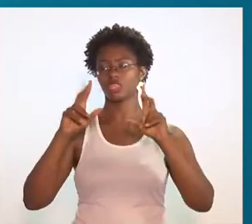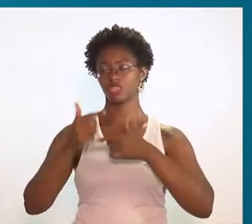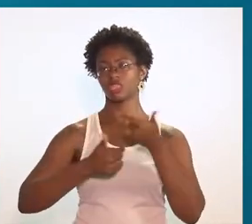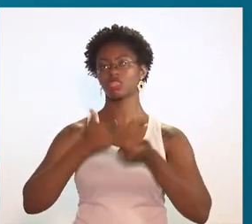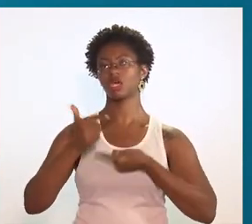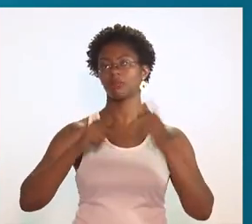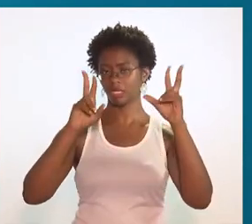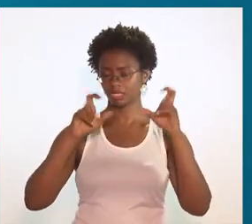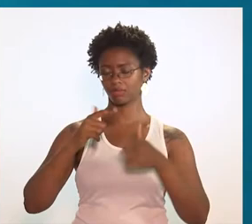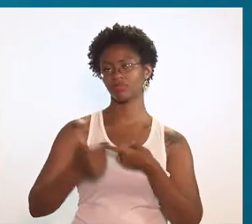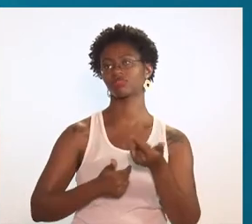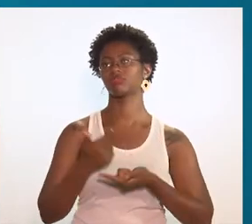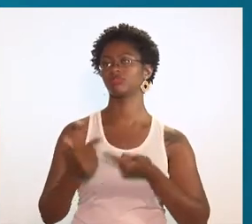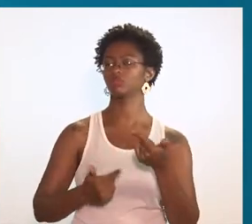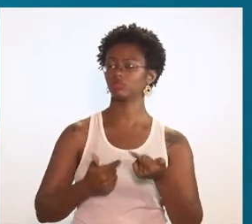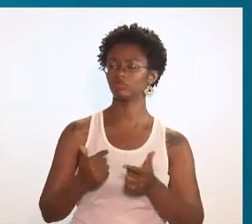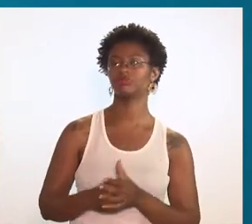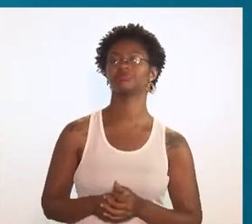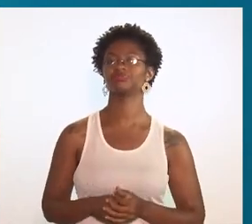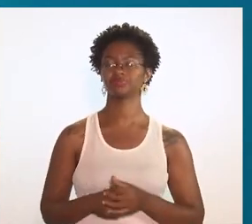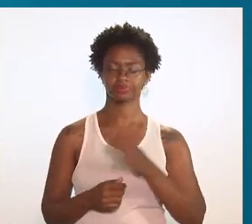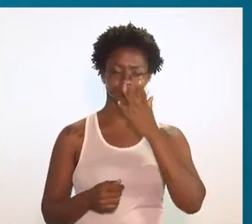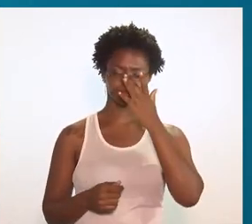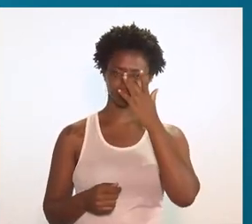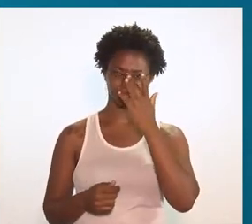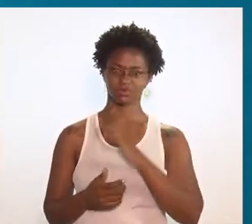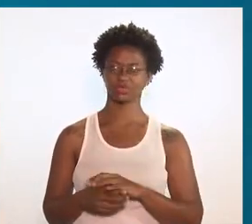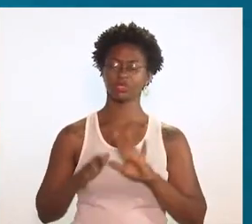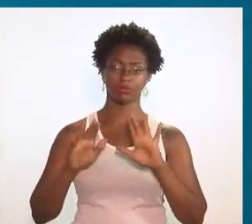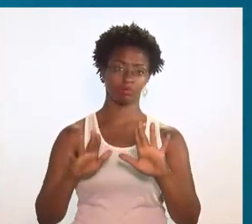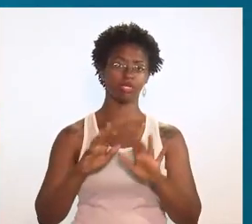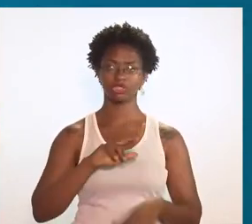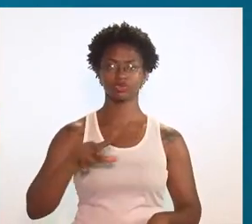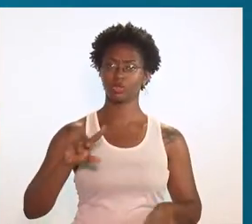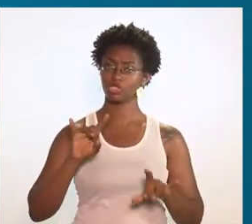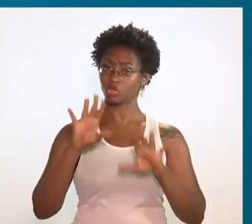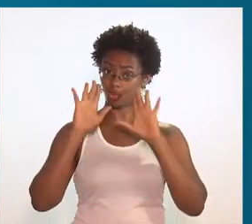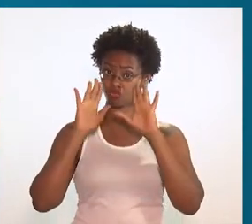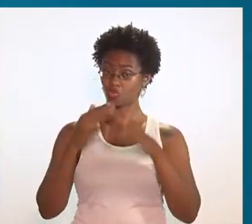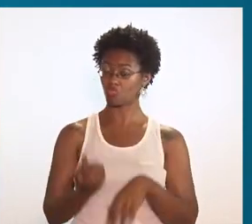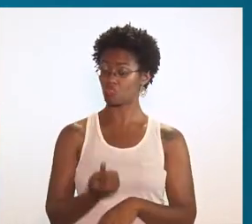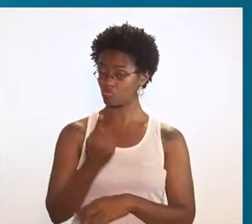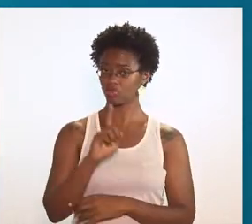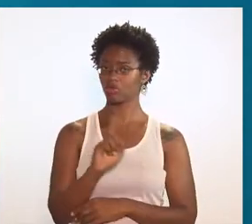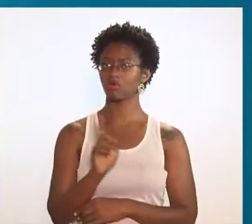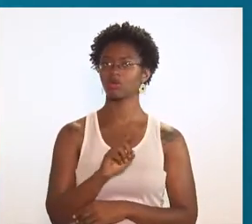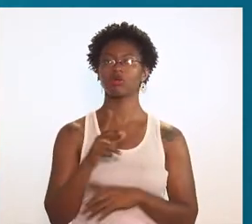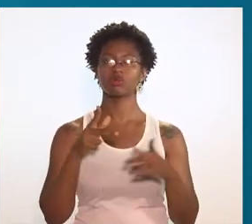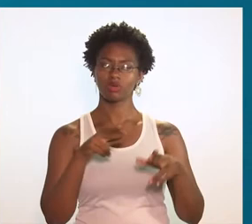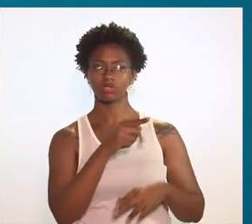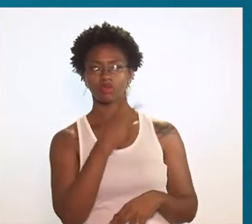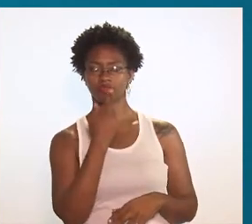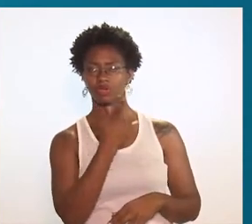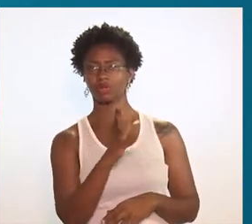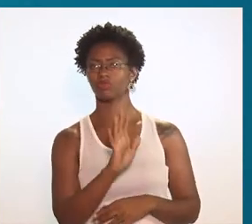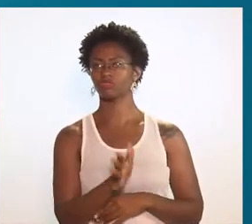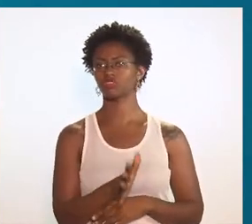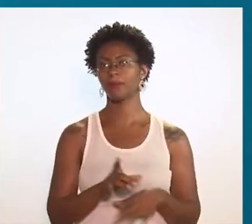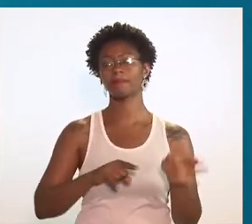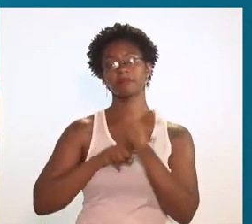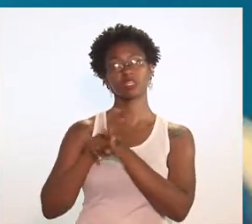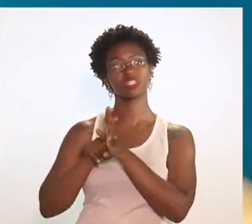com essa questão do trabalho, né, do trabalho das pessoas, e trabalha a longevidade, mas não tem um foco exclusivo nisso. Como você